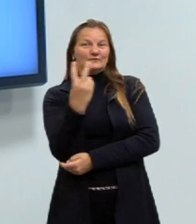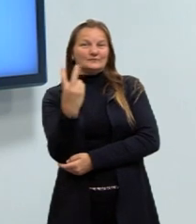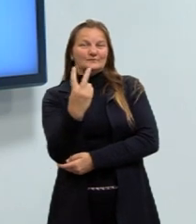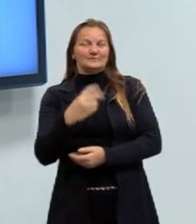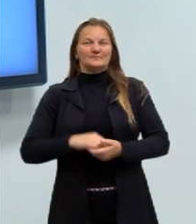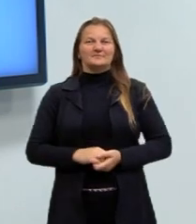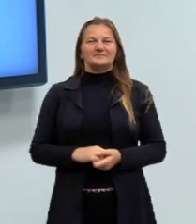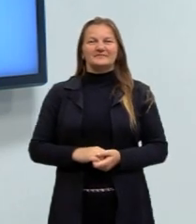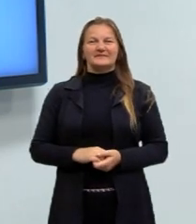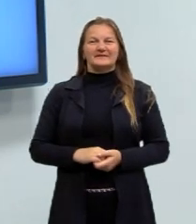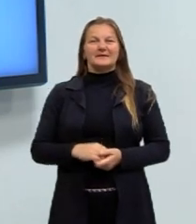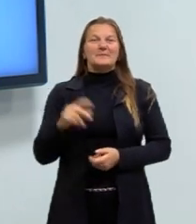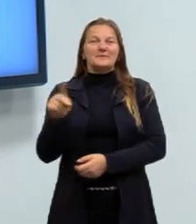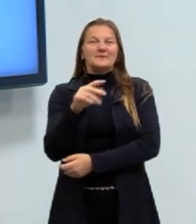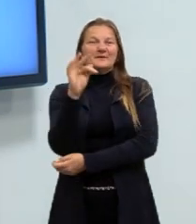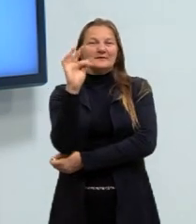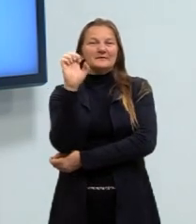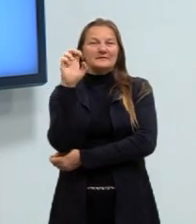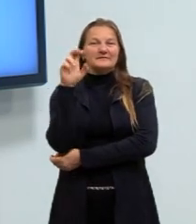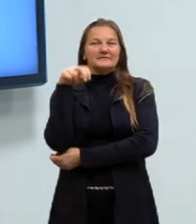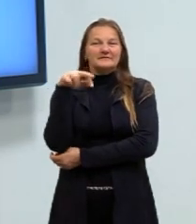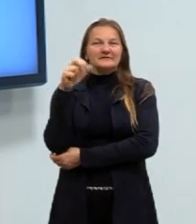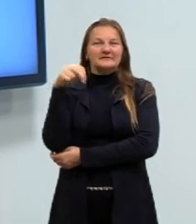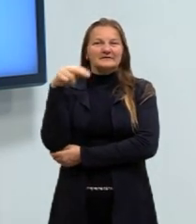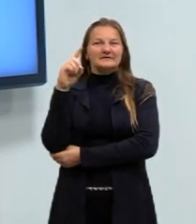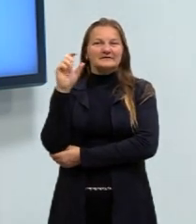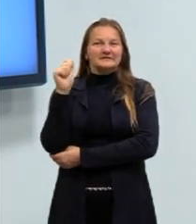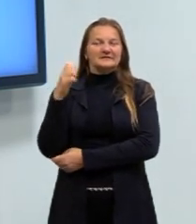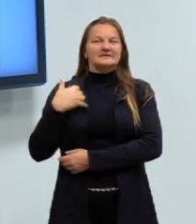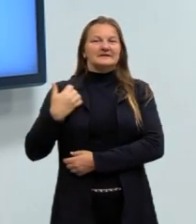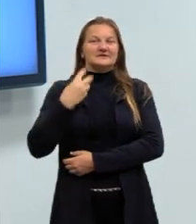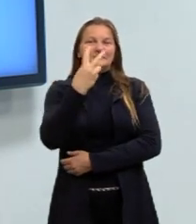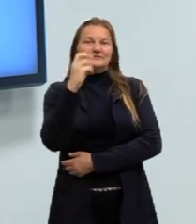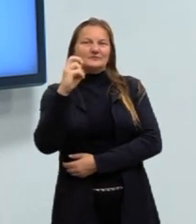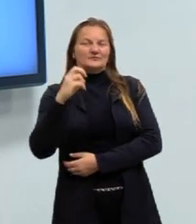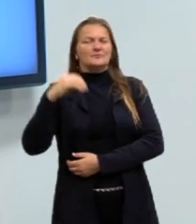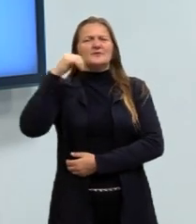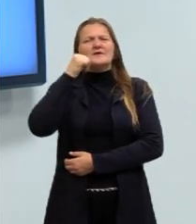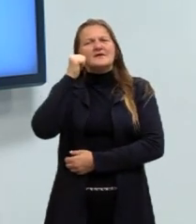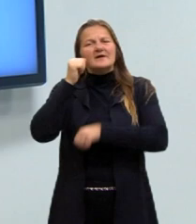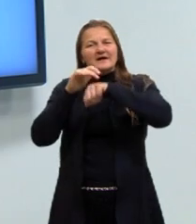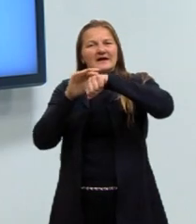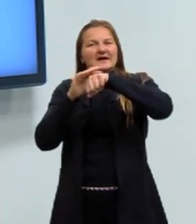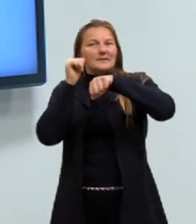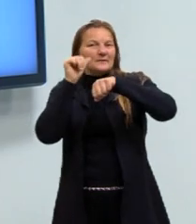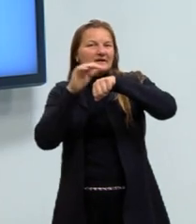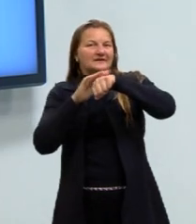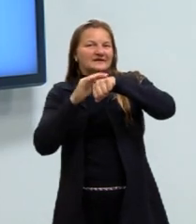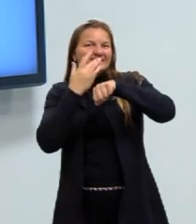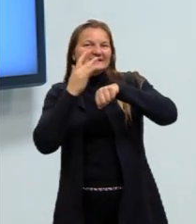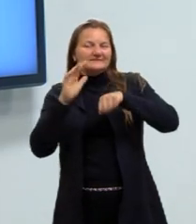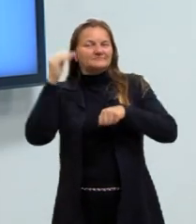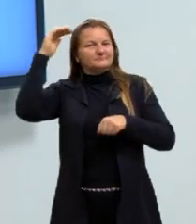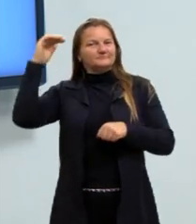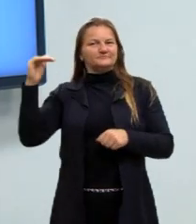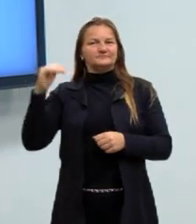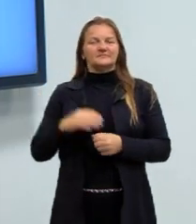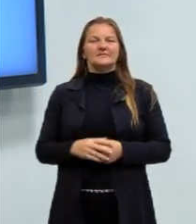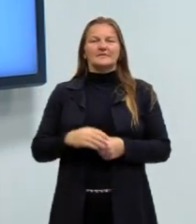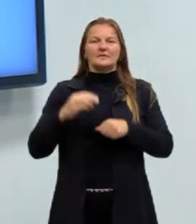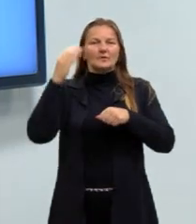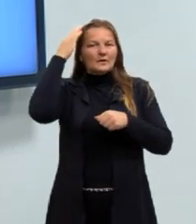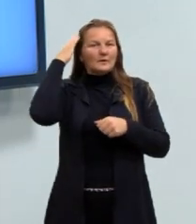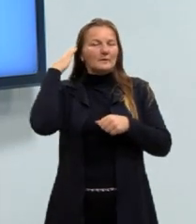prof. Fernanda, tenho 25 anos, sou branca, de baixa estatura, cabelos castanhos escuros,